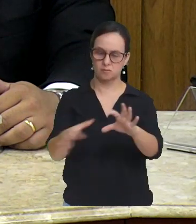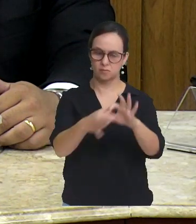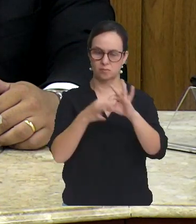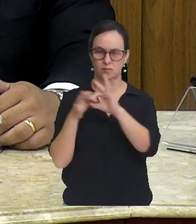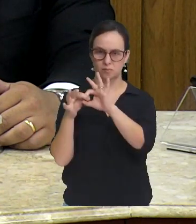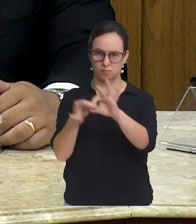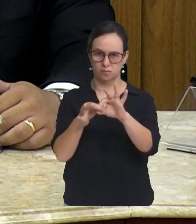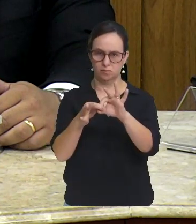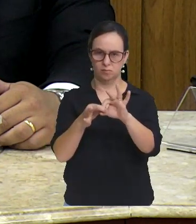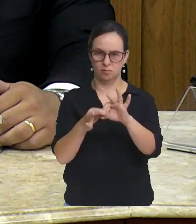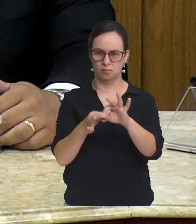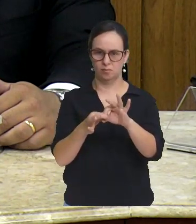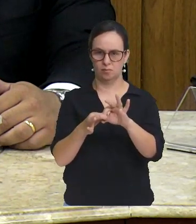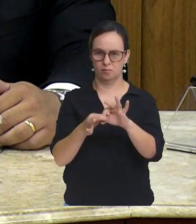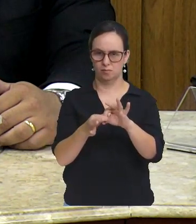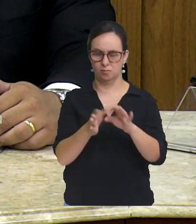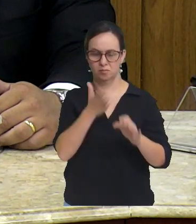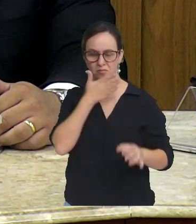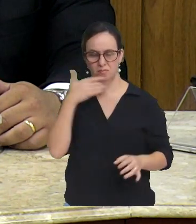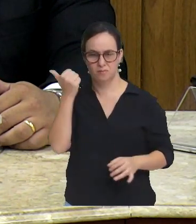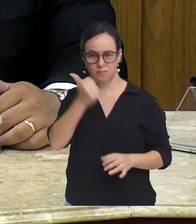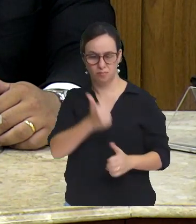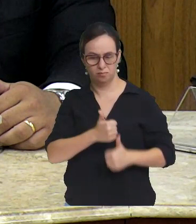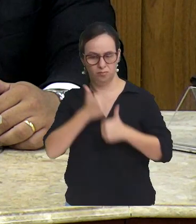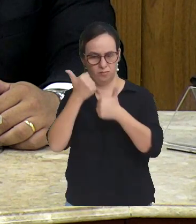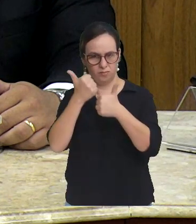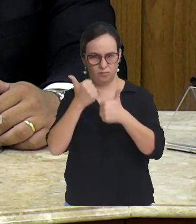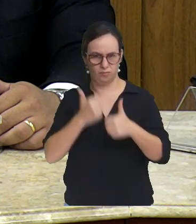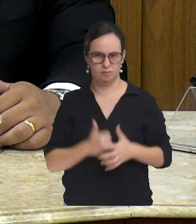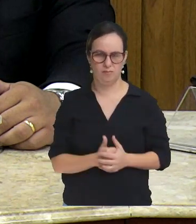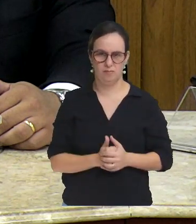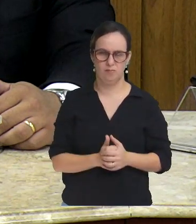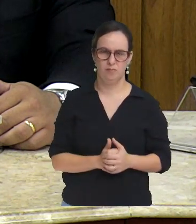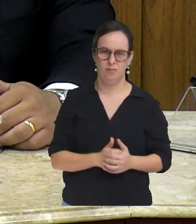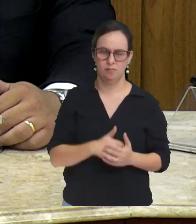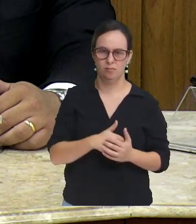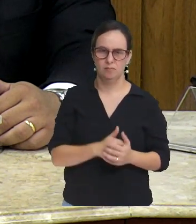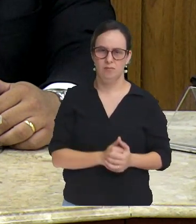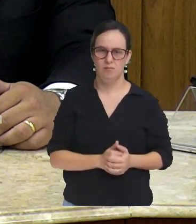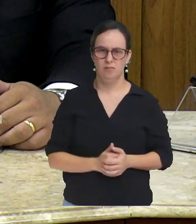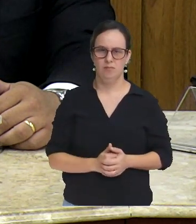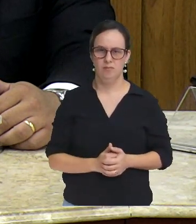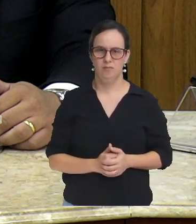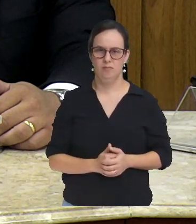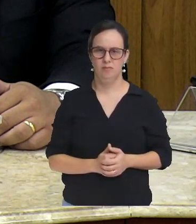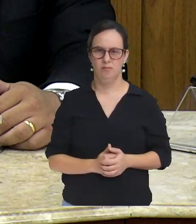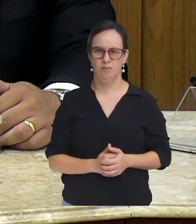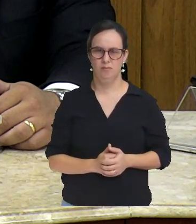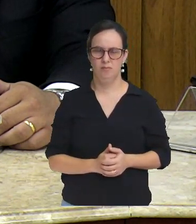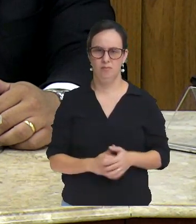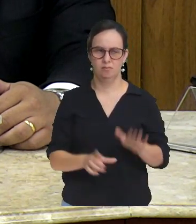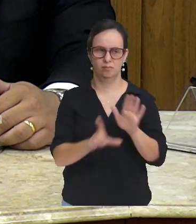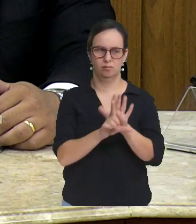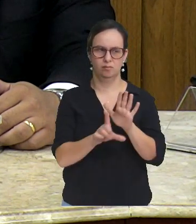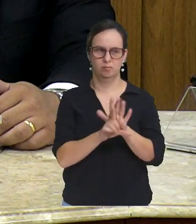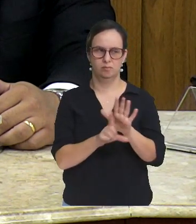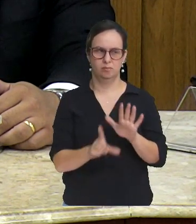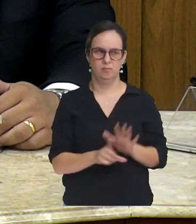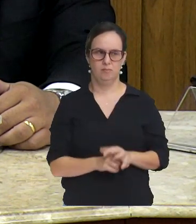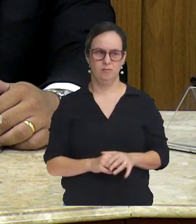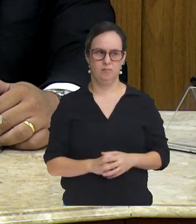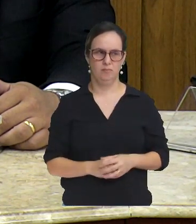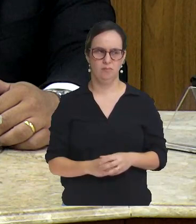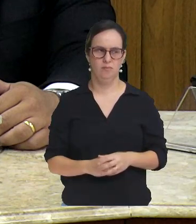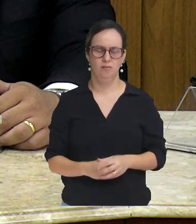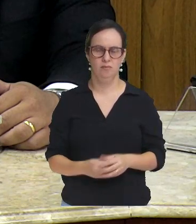âmbito do Poder Legislativo. E nós acreditamos que o princípio constitucional da eficiência, não é, vai ser muito bem